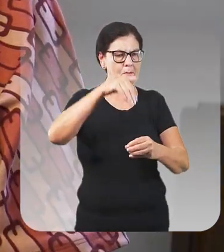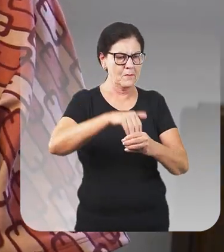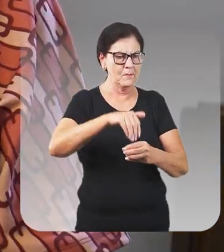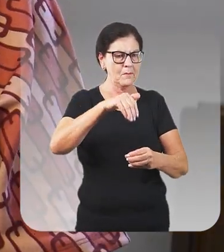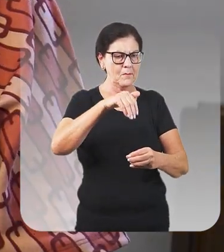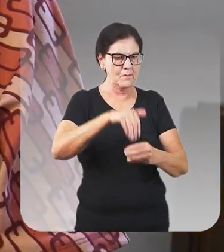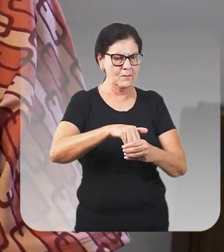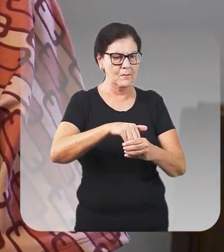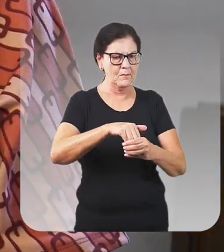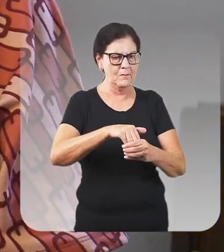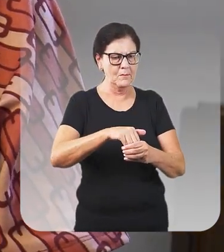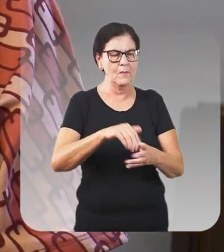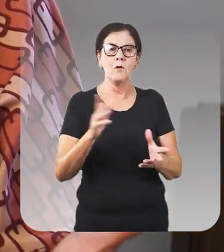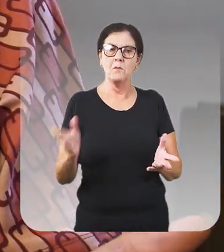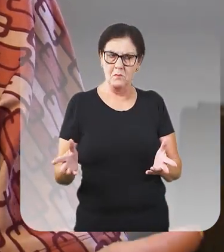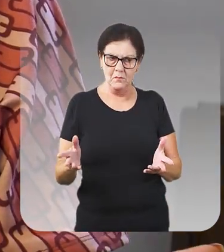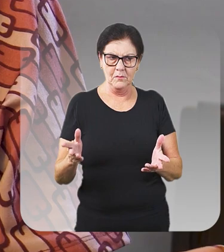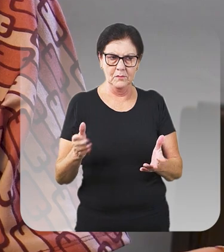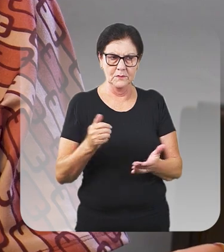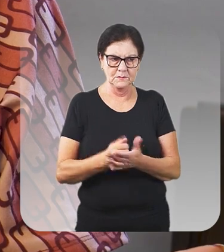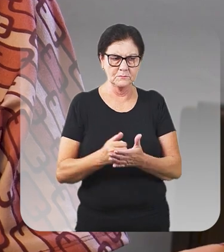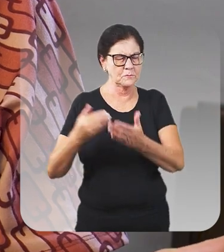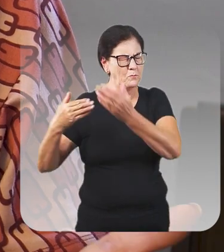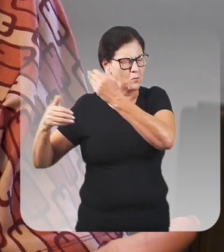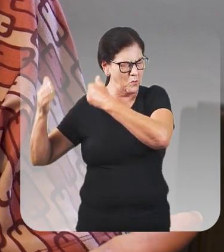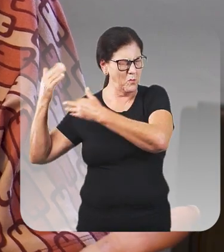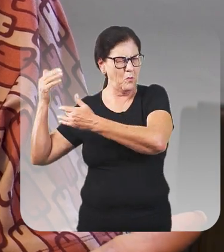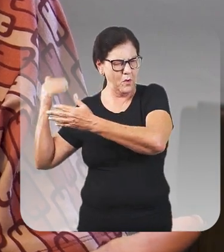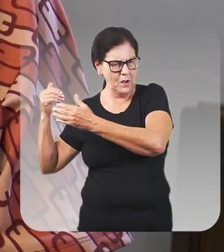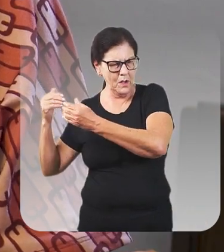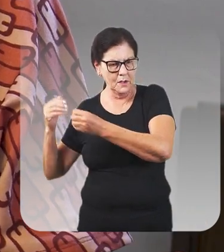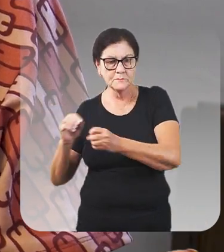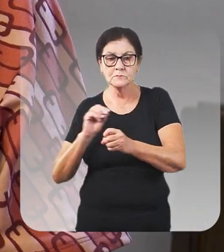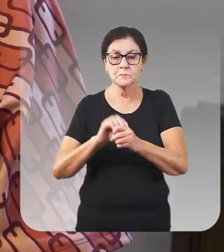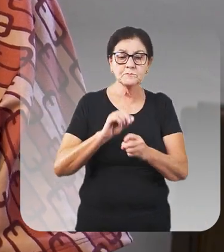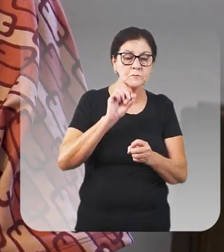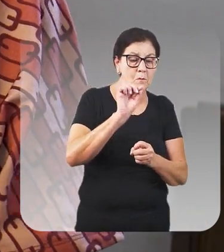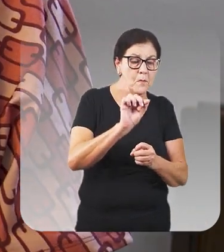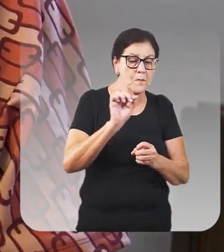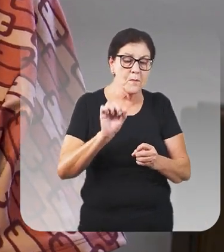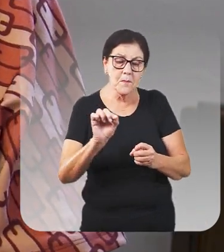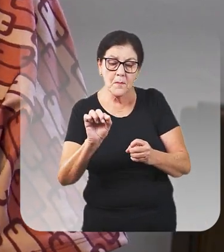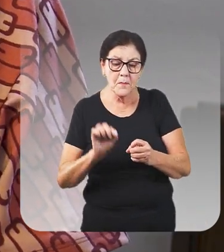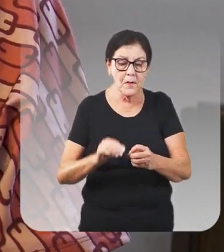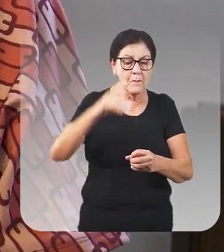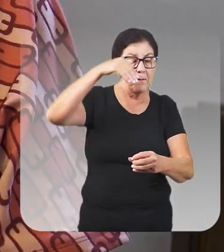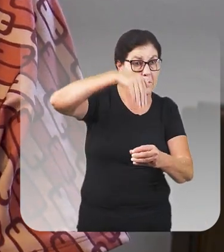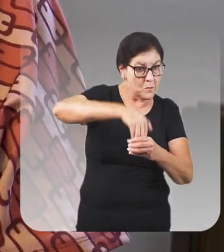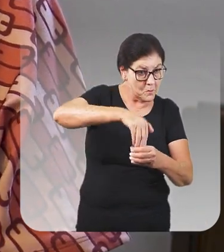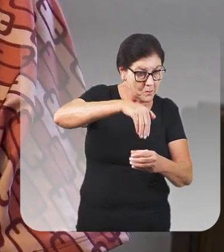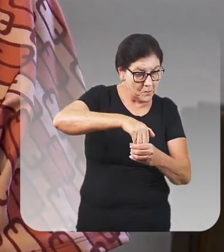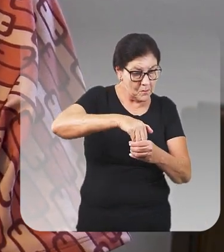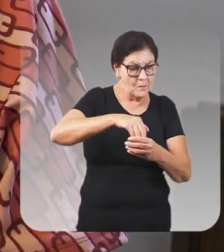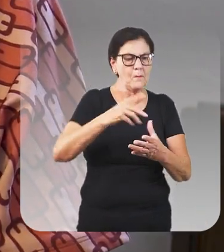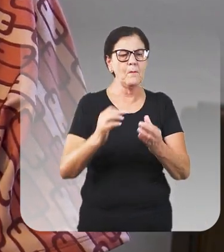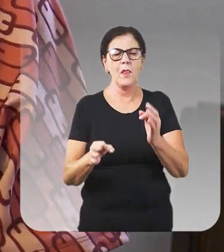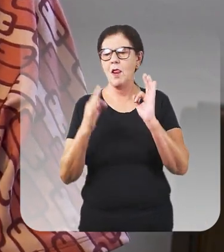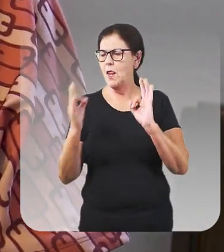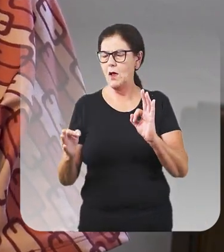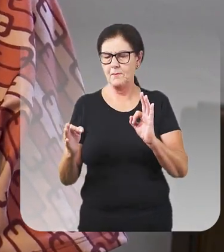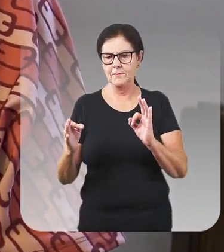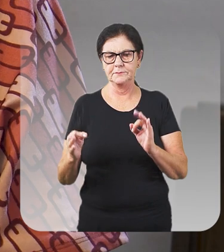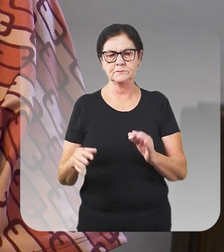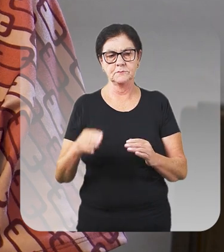lá os fiscais, os capangas dos fazendeiros, falasse o dito cujo do funcionário votou em quem